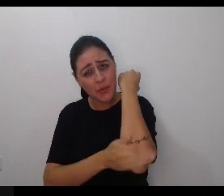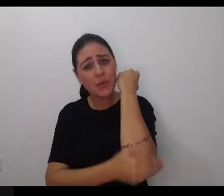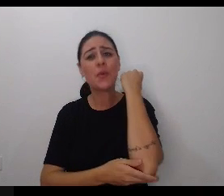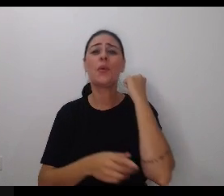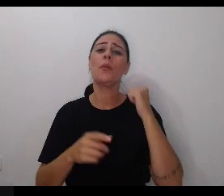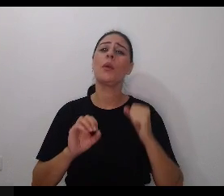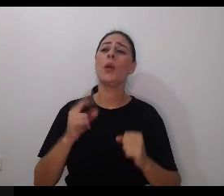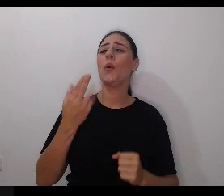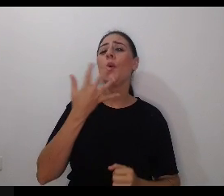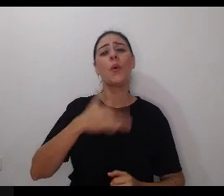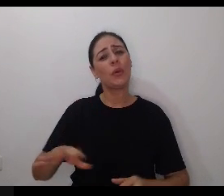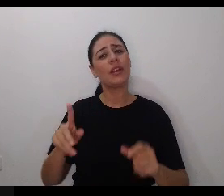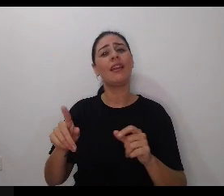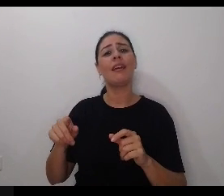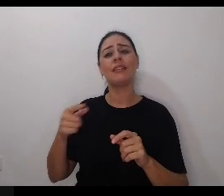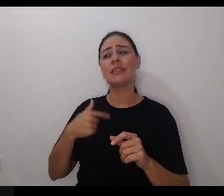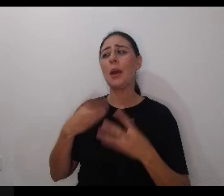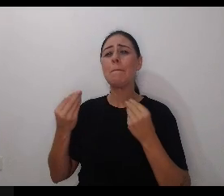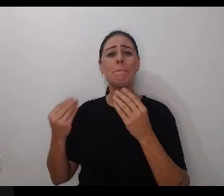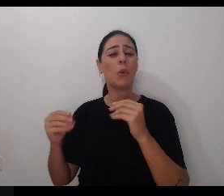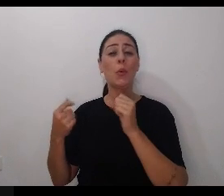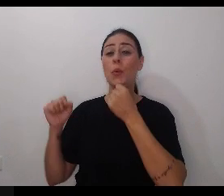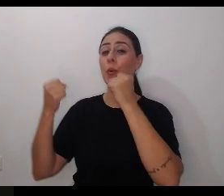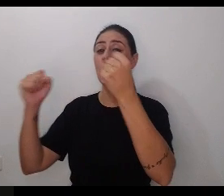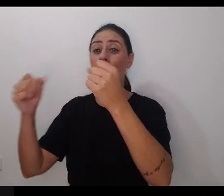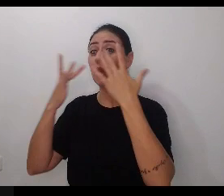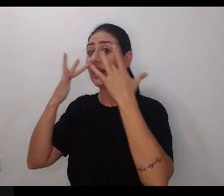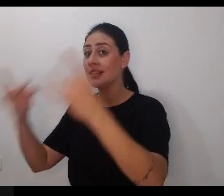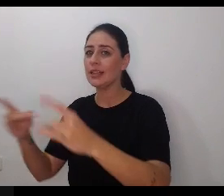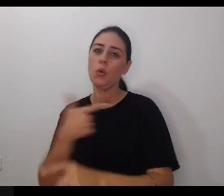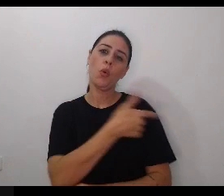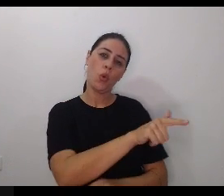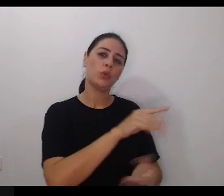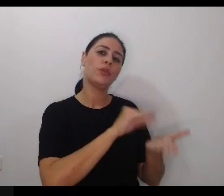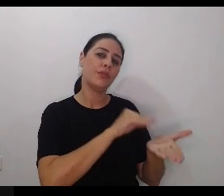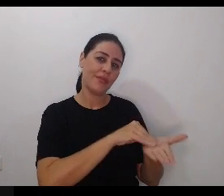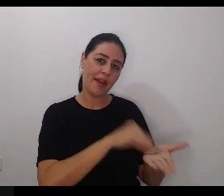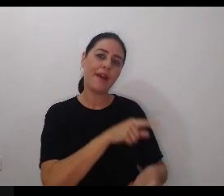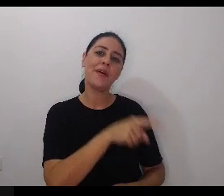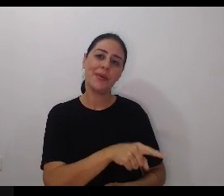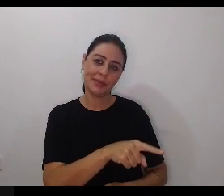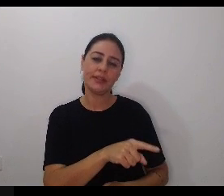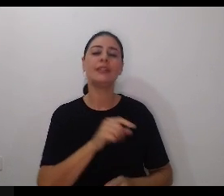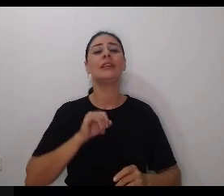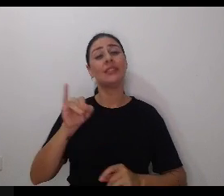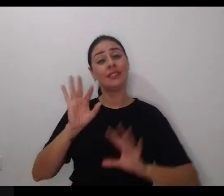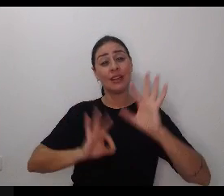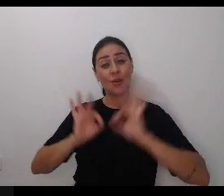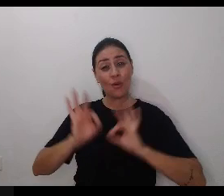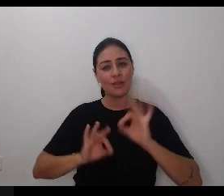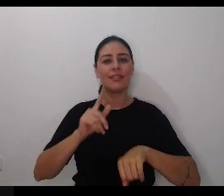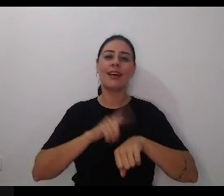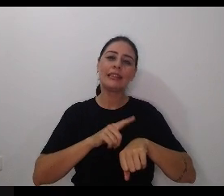né, de muitas famílias de ciúmes, a criança está chamando atenção, não me deixa dar atenção para o outro.